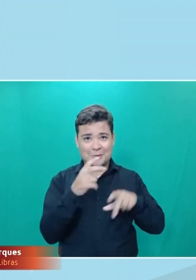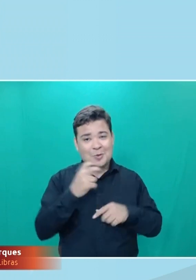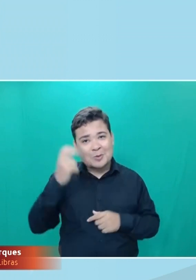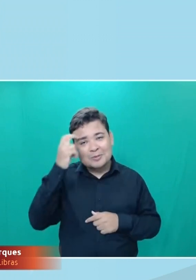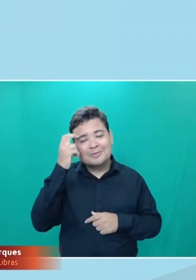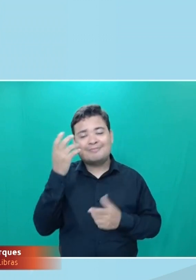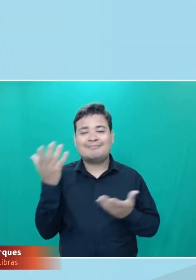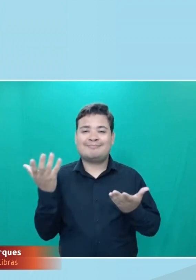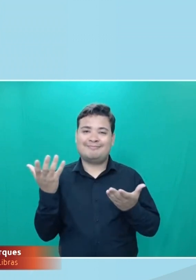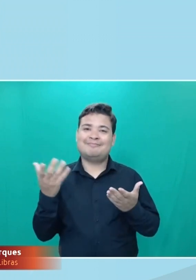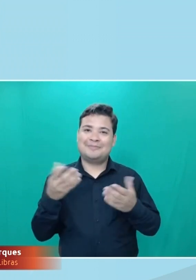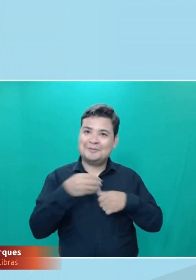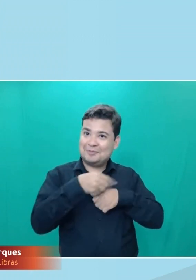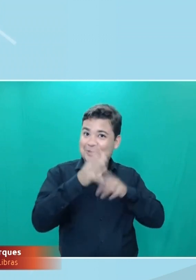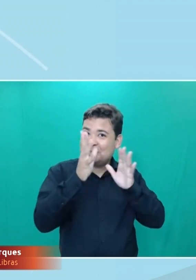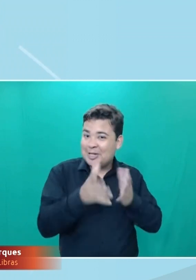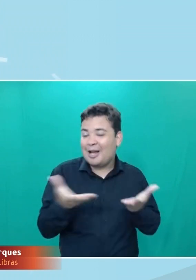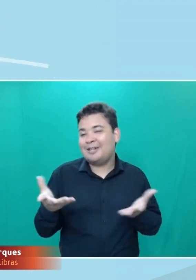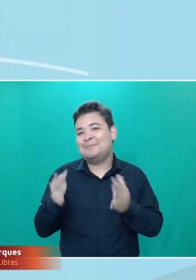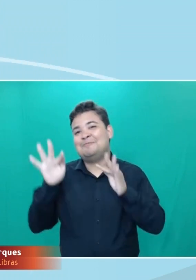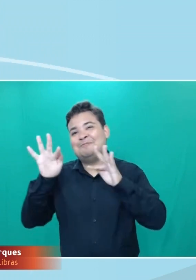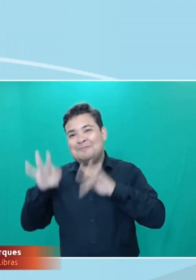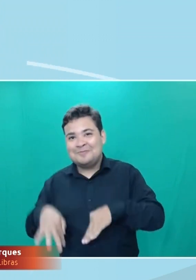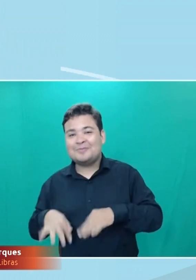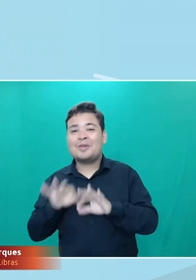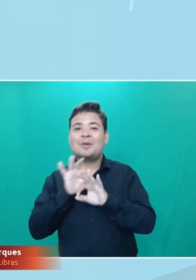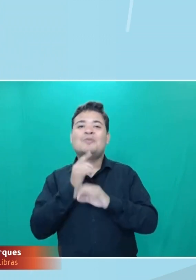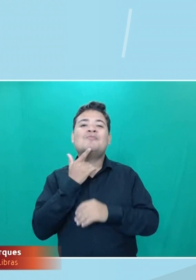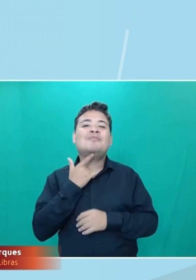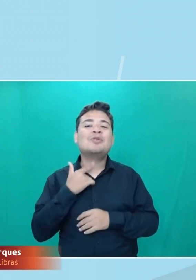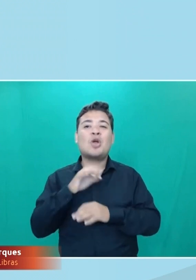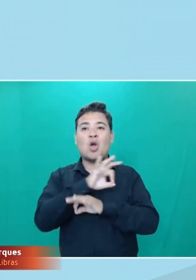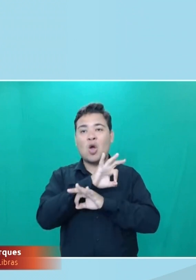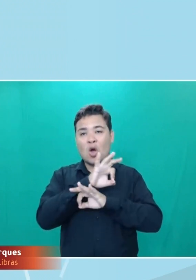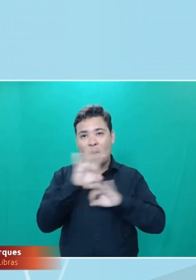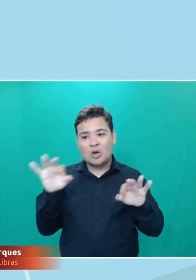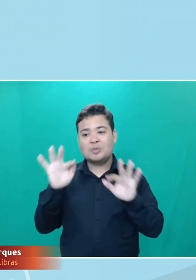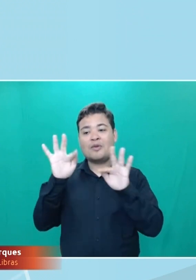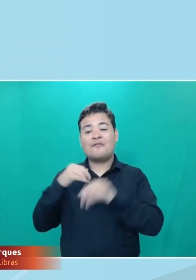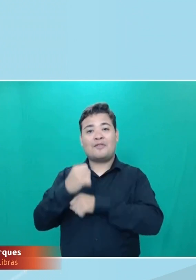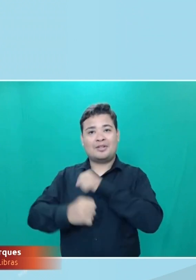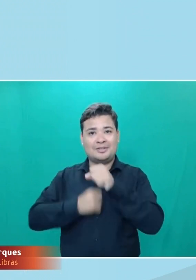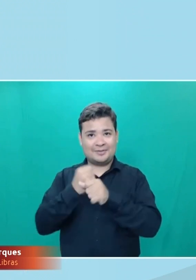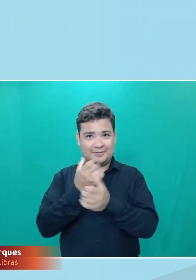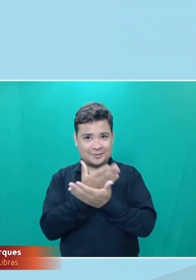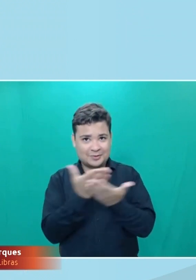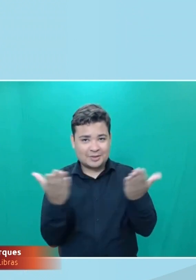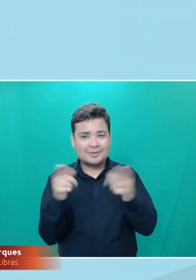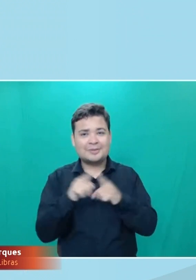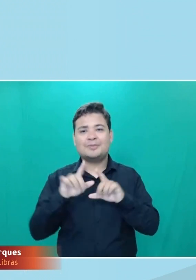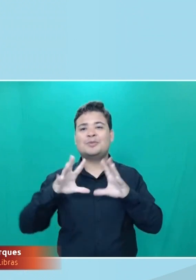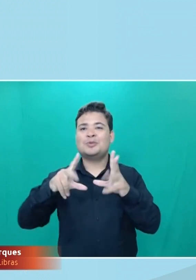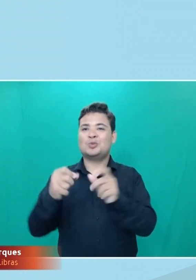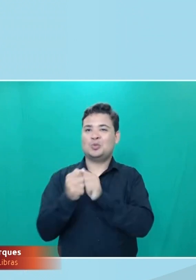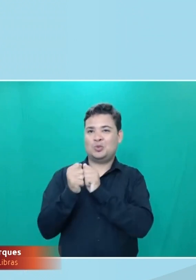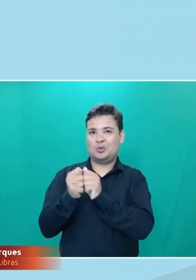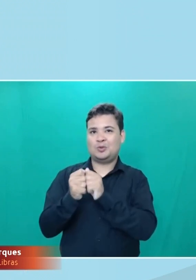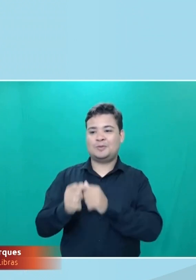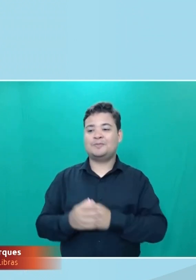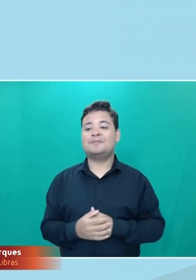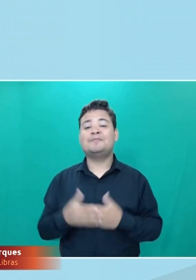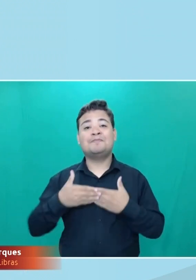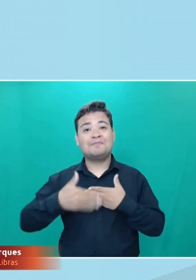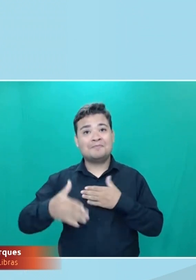você. Desejo um ótimo final de ano para você, para todos aqueles que estão ao seu lado. E a gente se